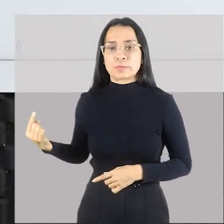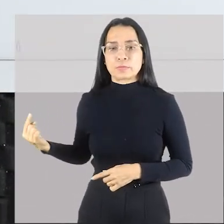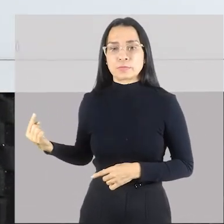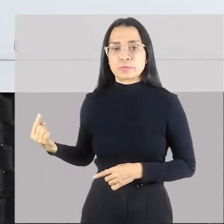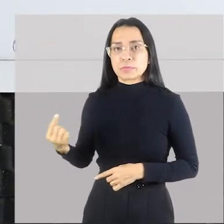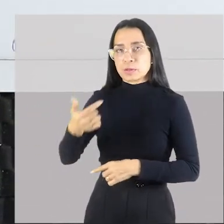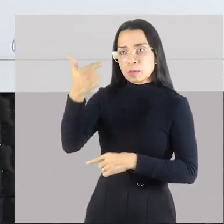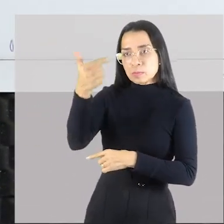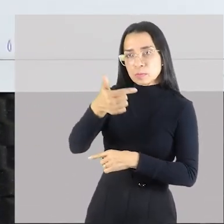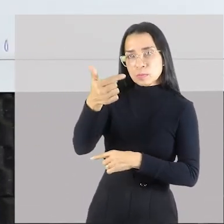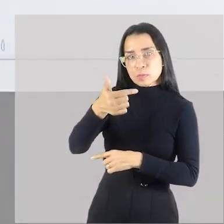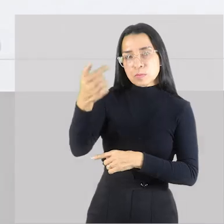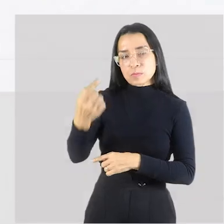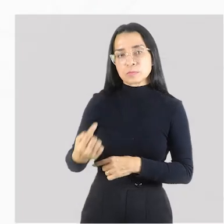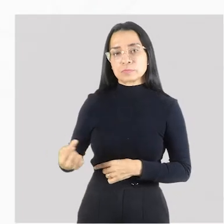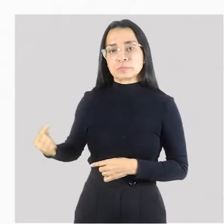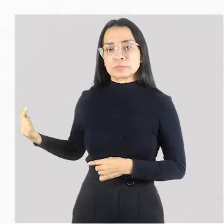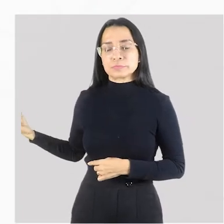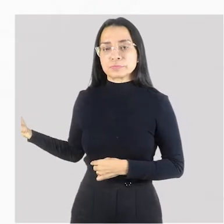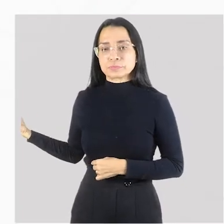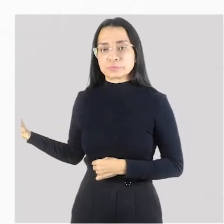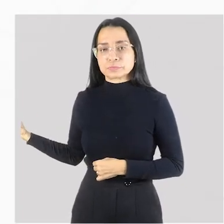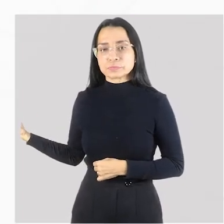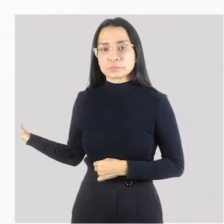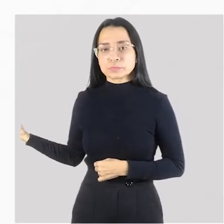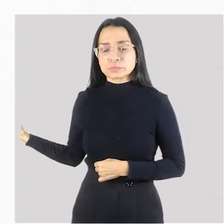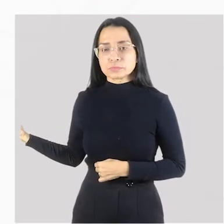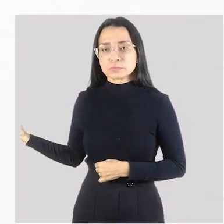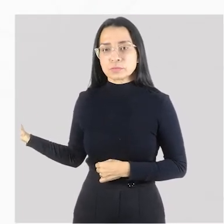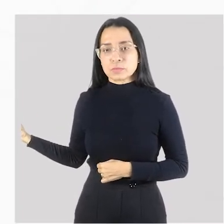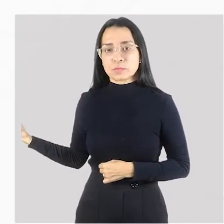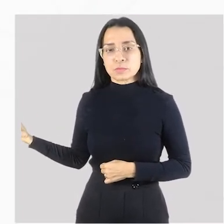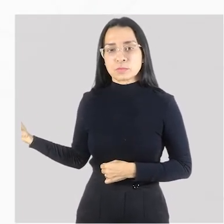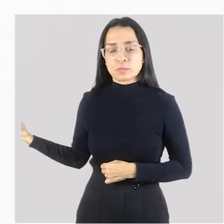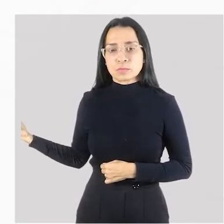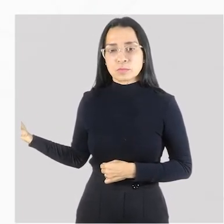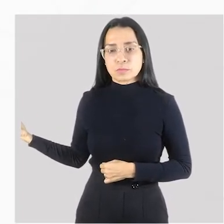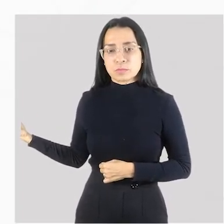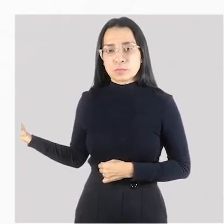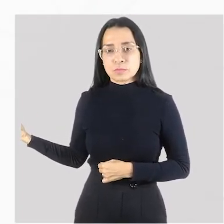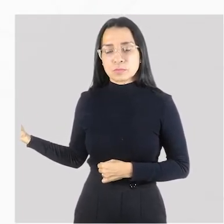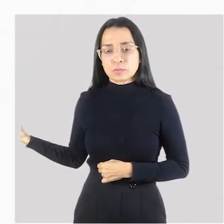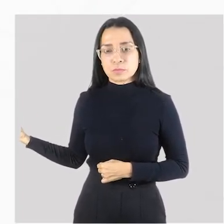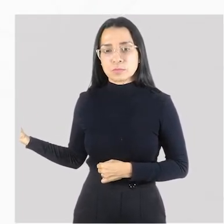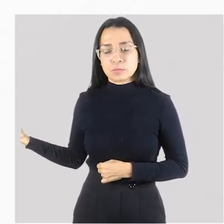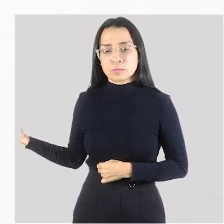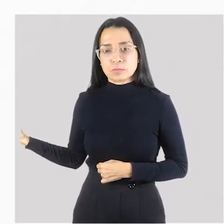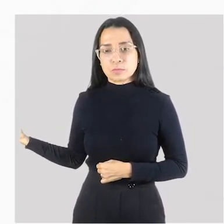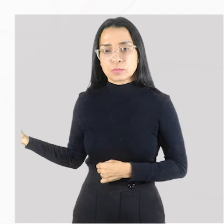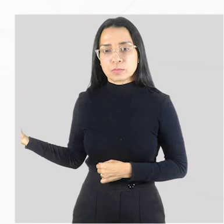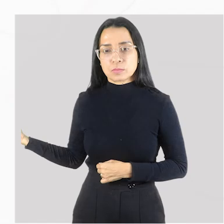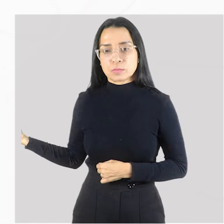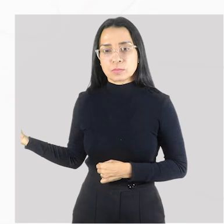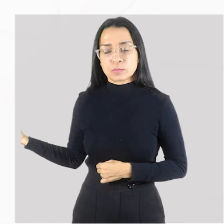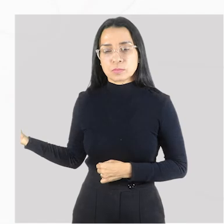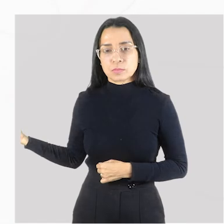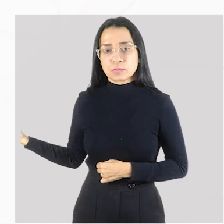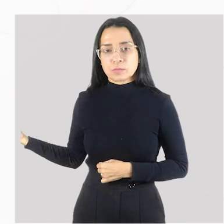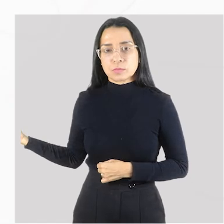Vamos para a segunda. Sobre a função representada pelo gráfico abaixo, é correto afirmar